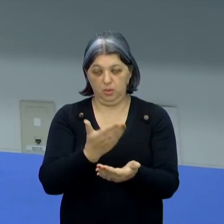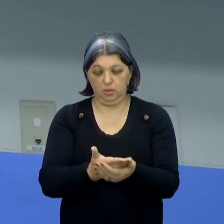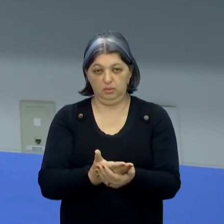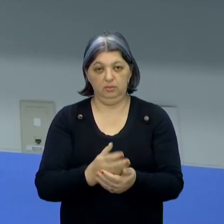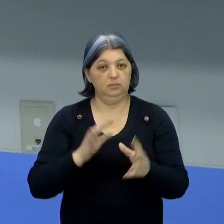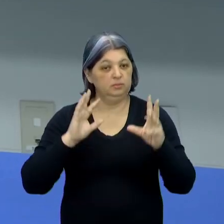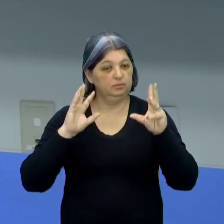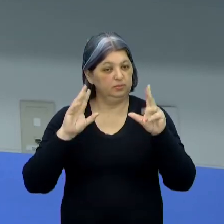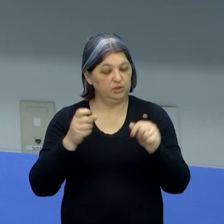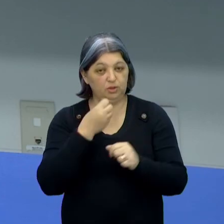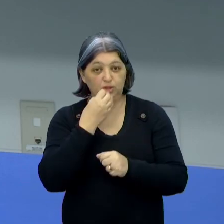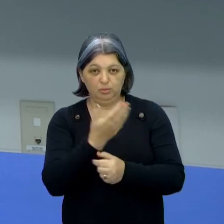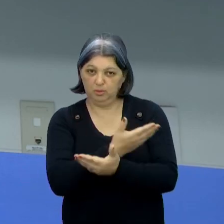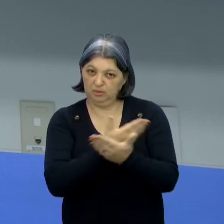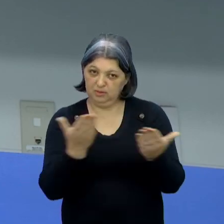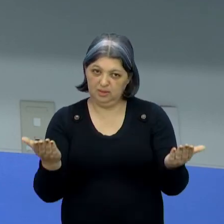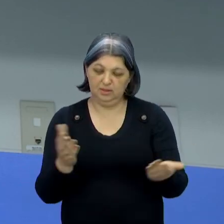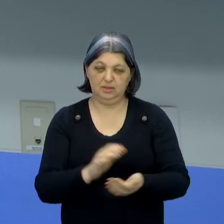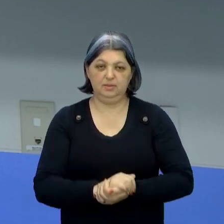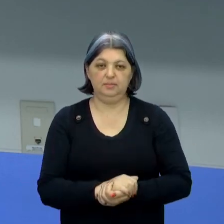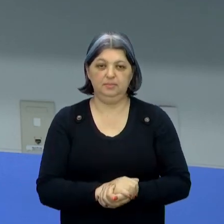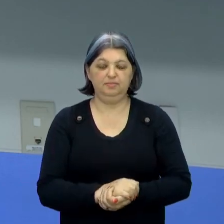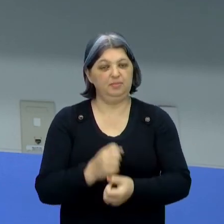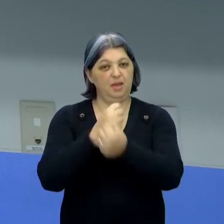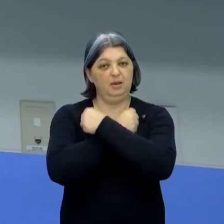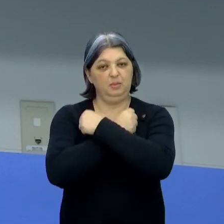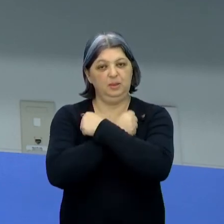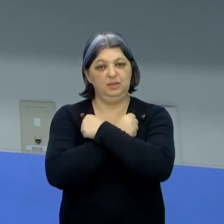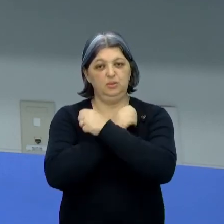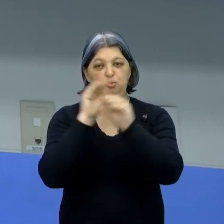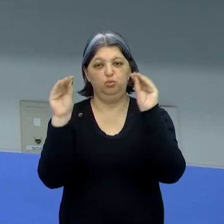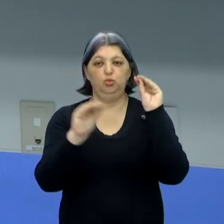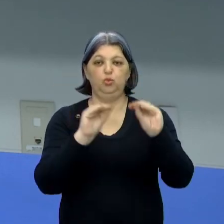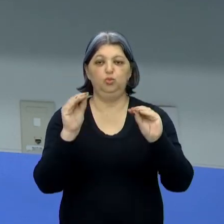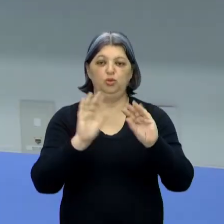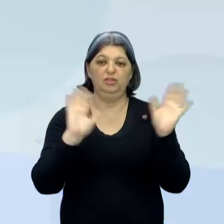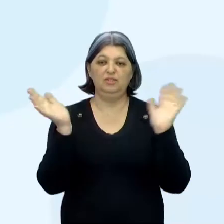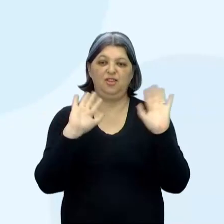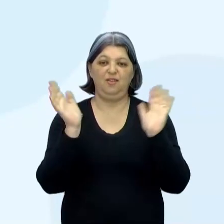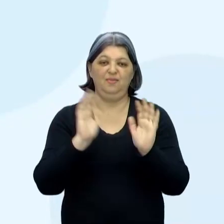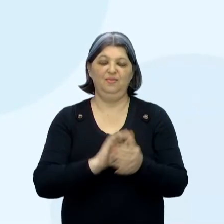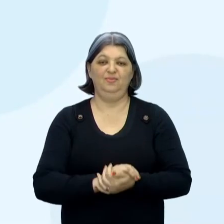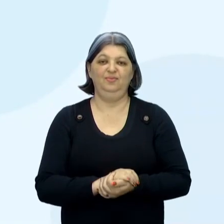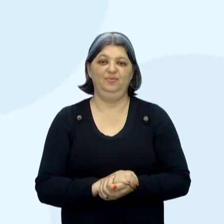tudo de bom para vocês, grande abraço, beijo, tchau, tchau.